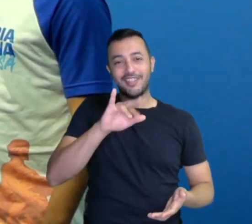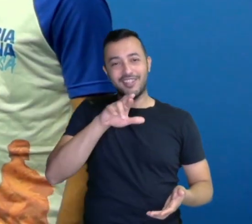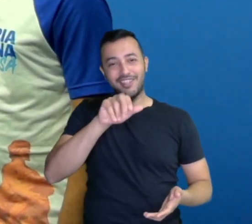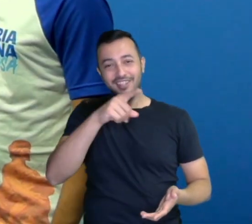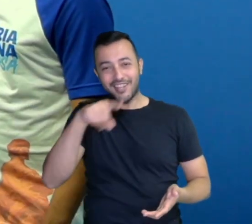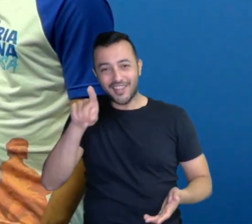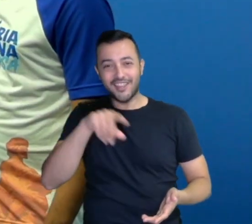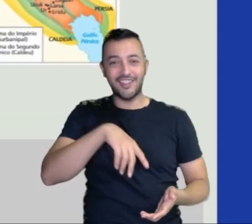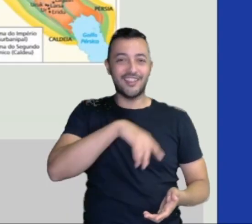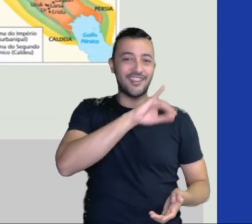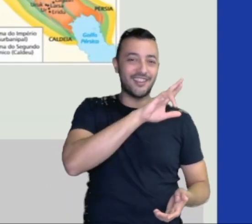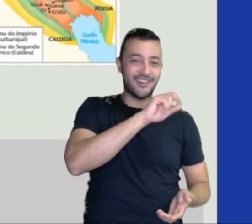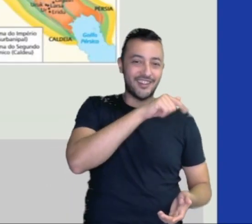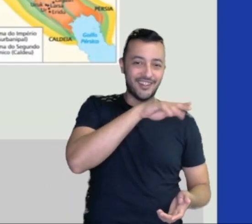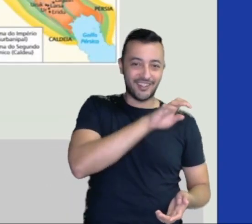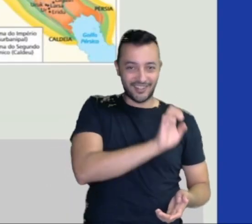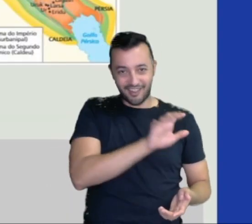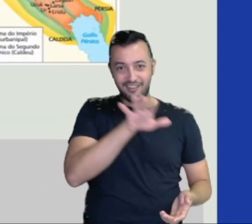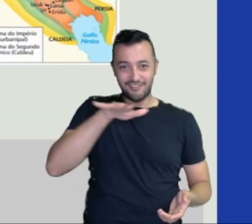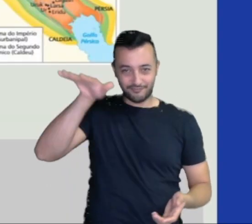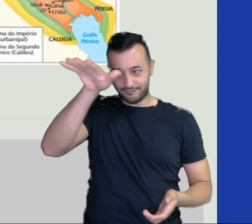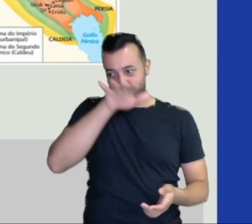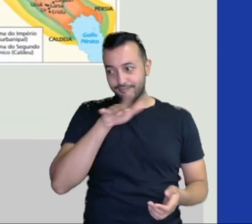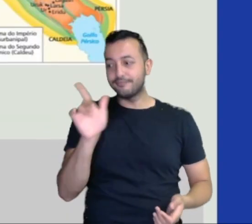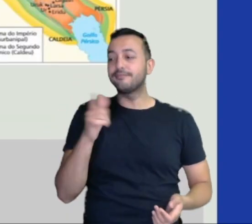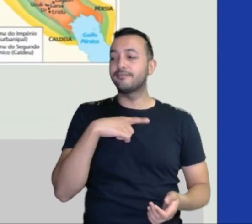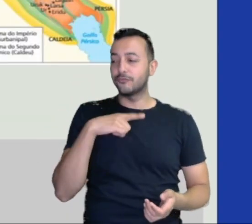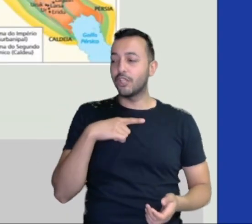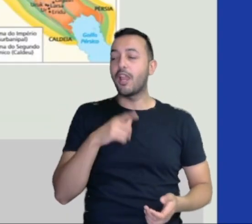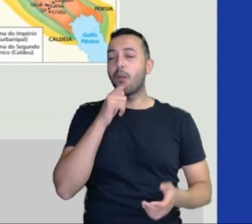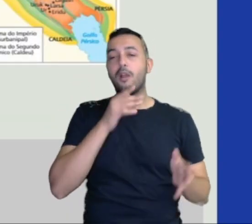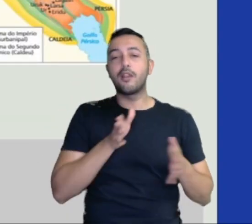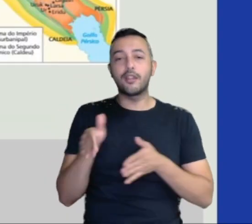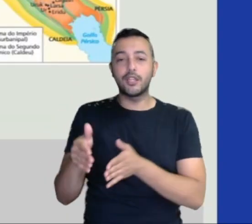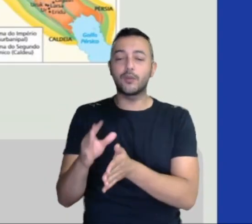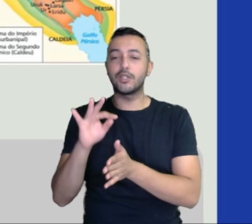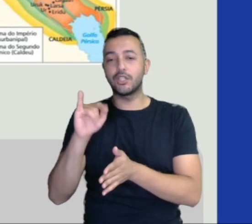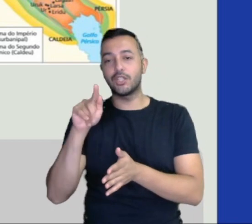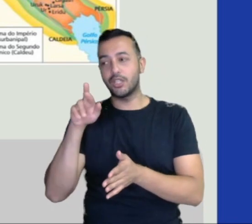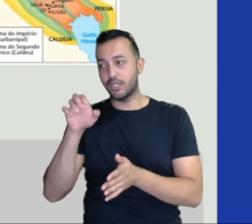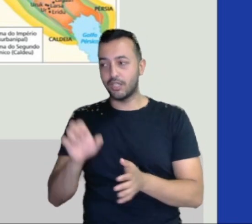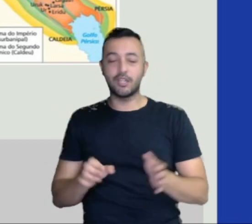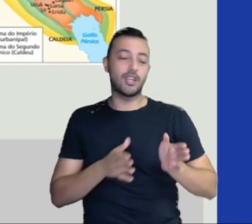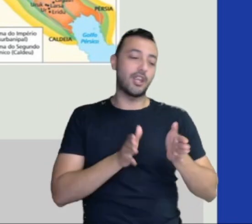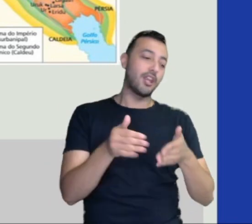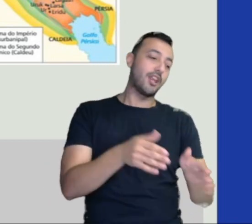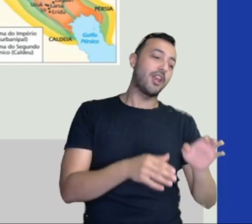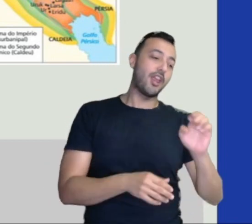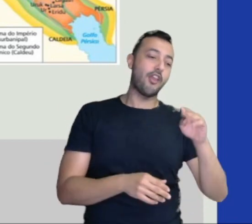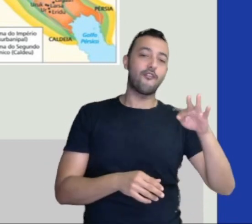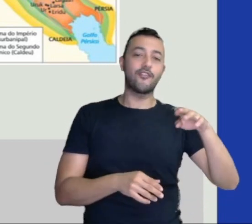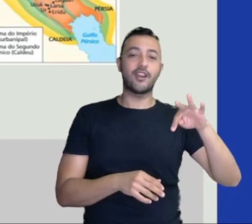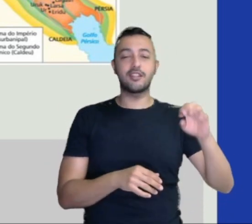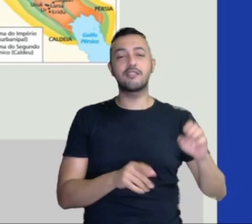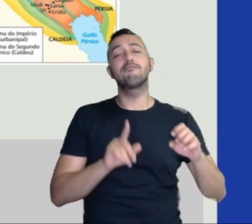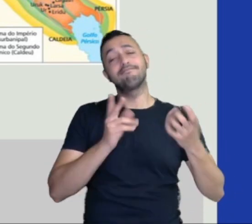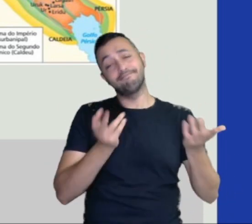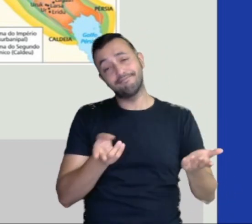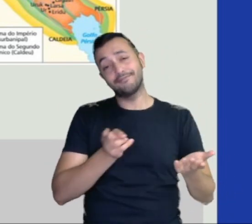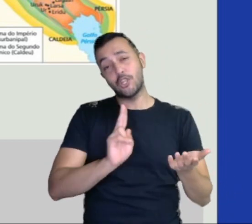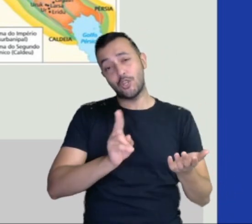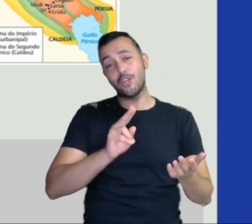a Mesopotâmia é essa regiãozinha aí que fica entre o rio Tigres e Eufrates. Por isso que significa terra entre